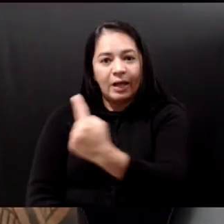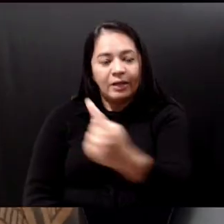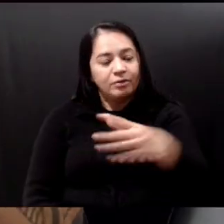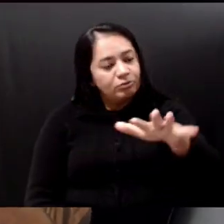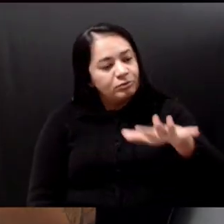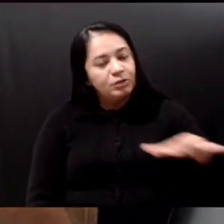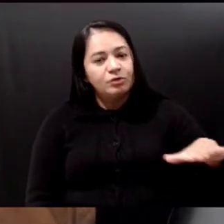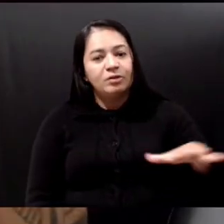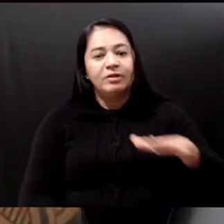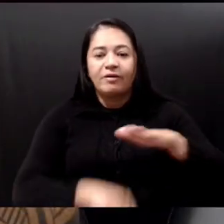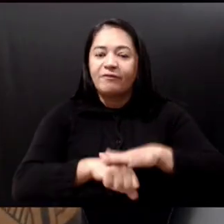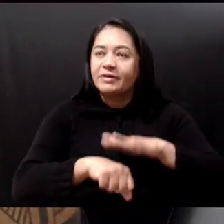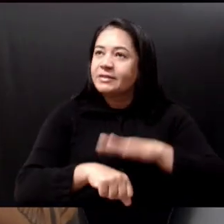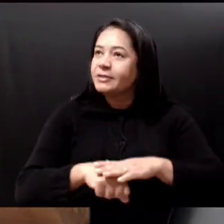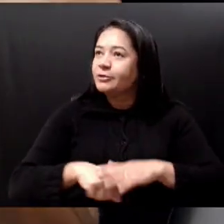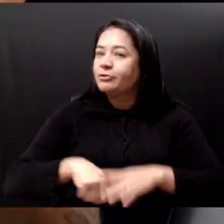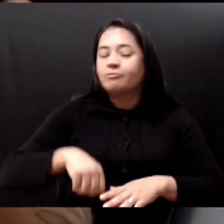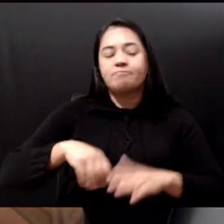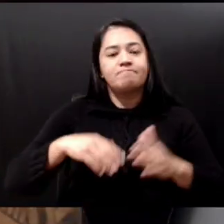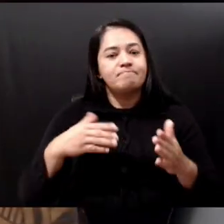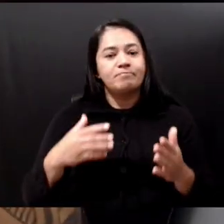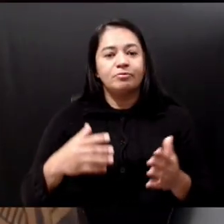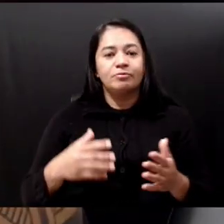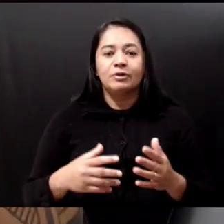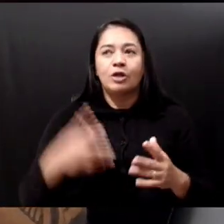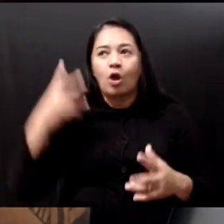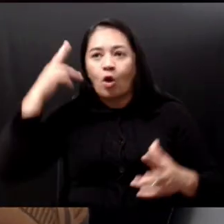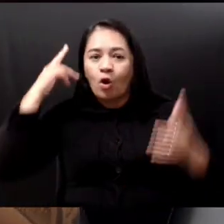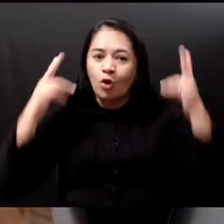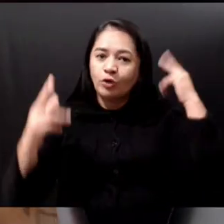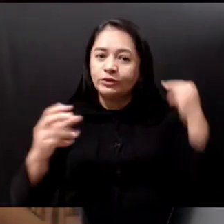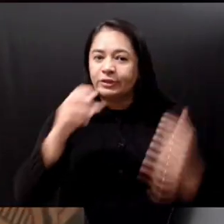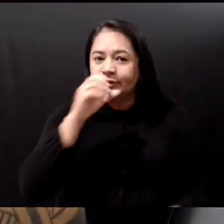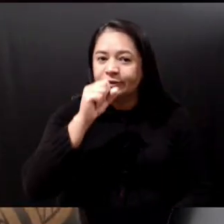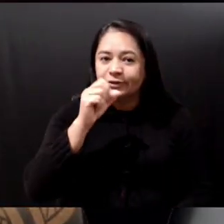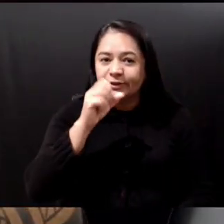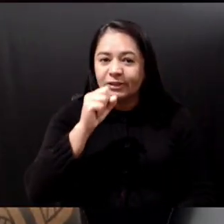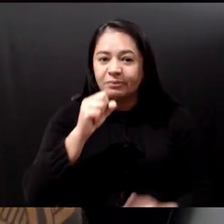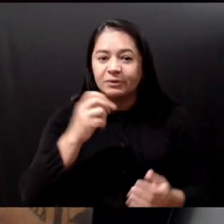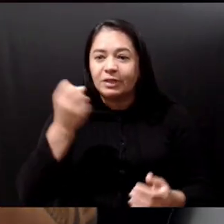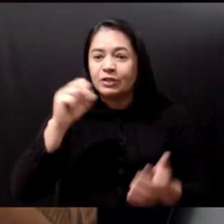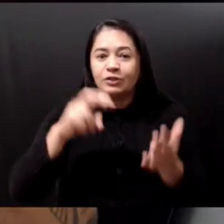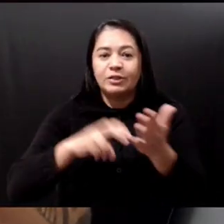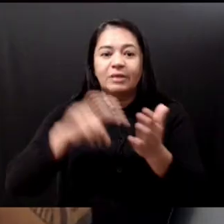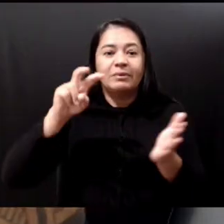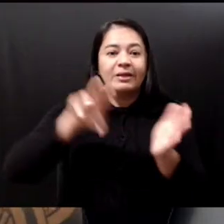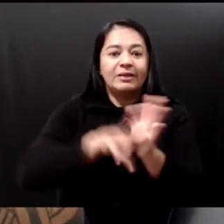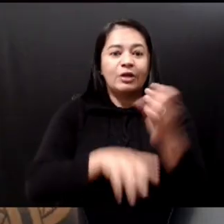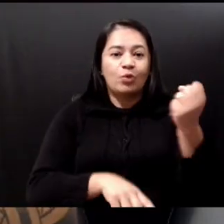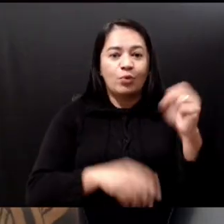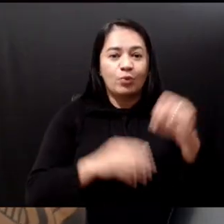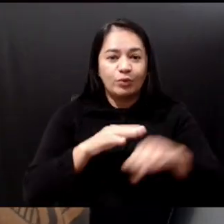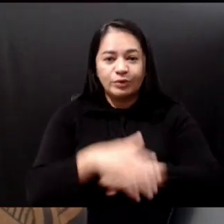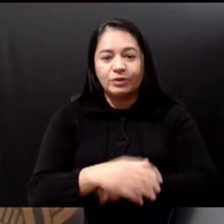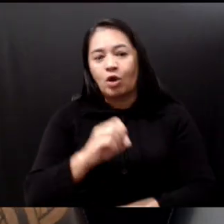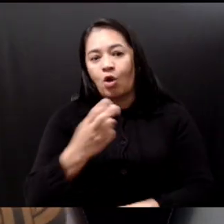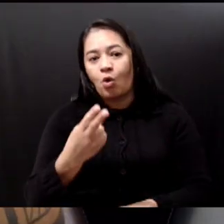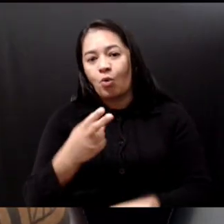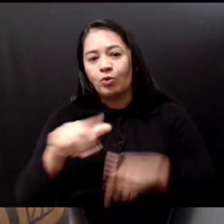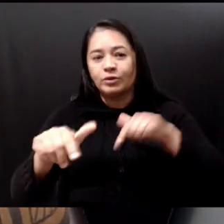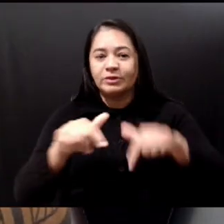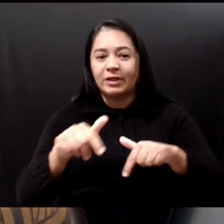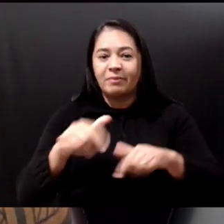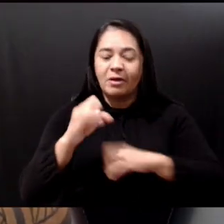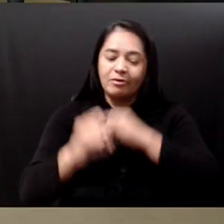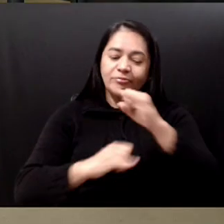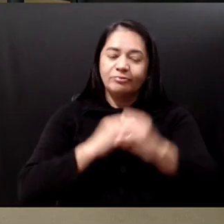máximo dentro de ou cortar cabelo de sábado das 8 da manhã às 8 da noite, ou trabalhar com marketplace de sábado das 8 da manhã às 8 da noite. A gente tá